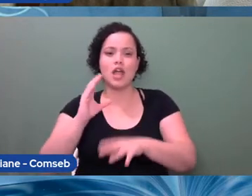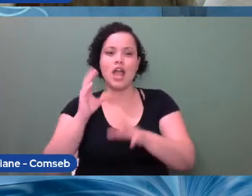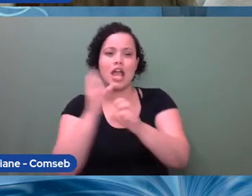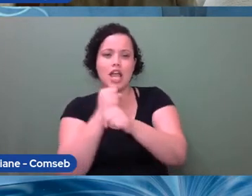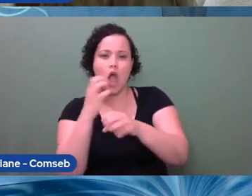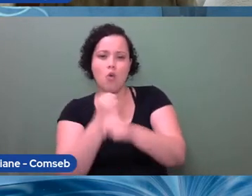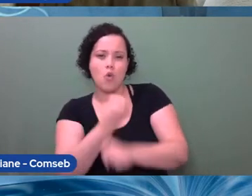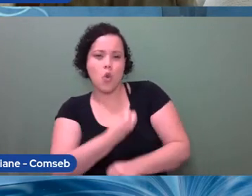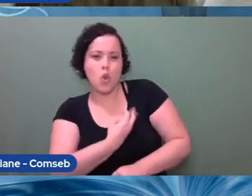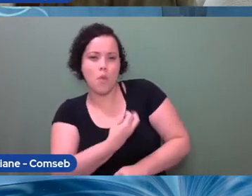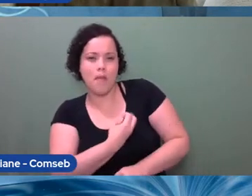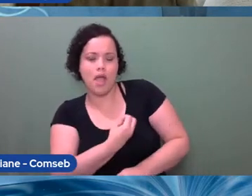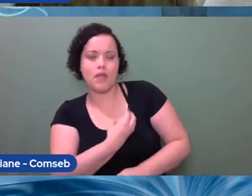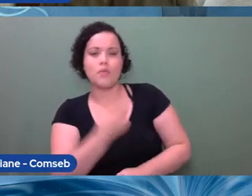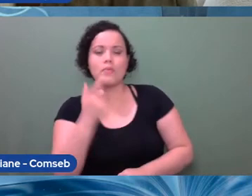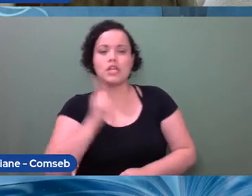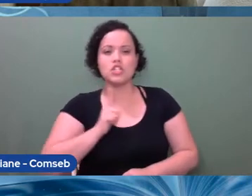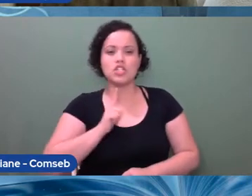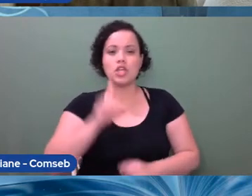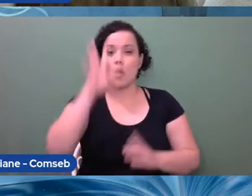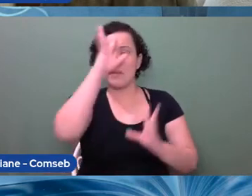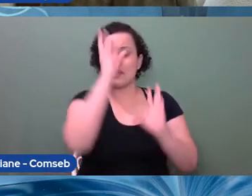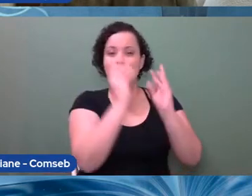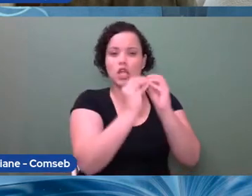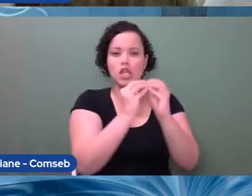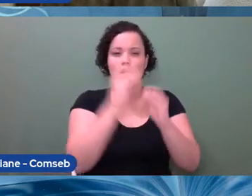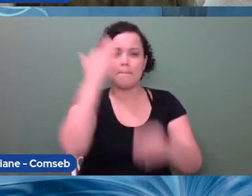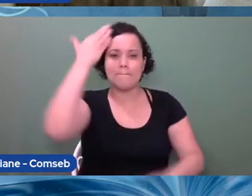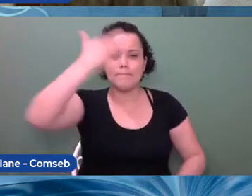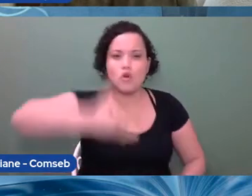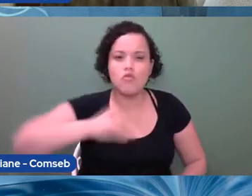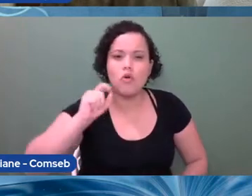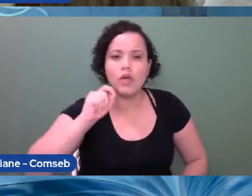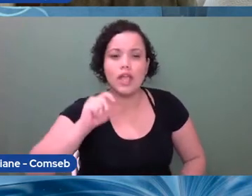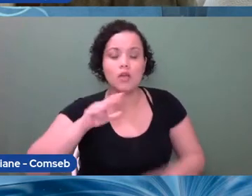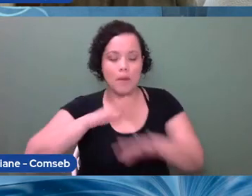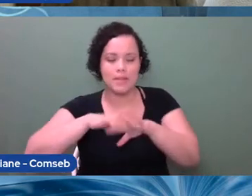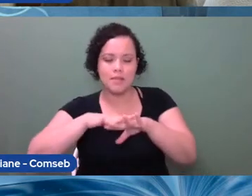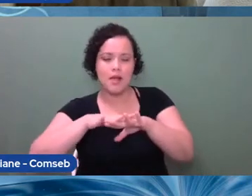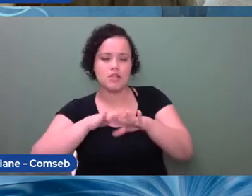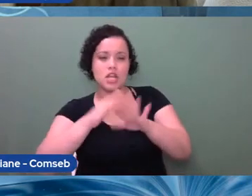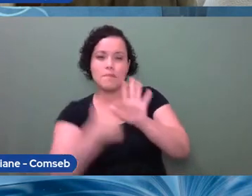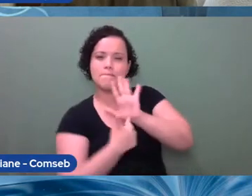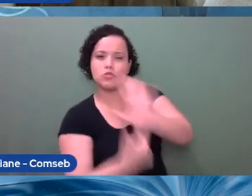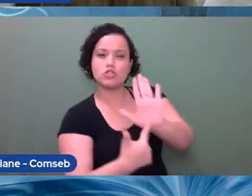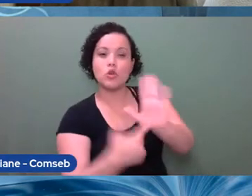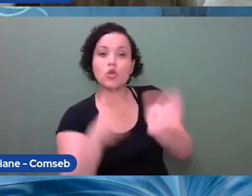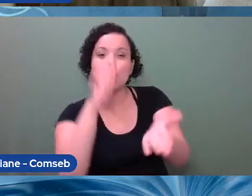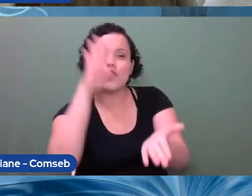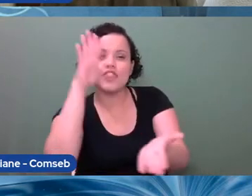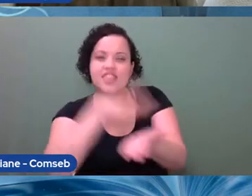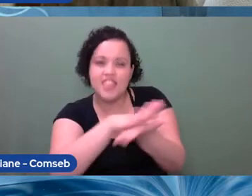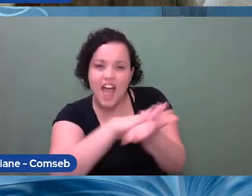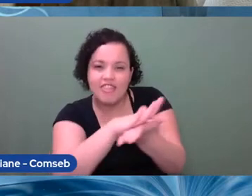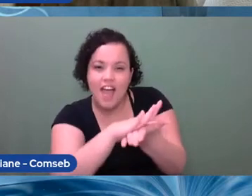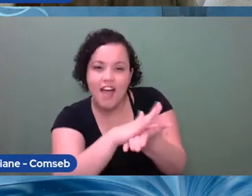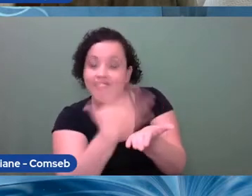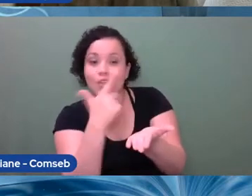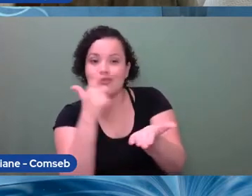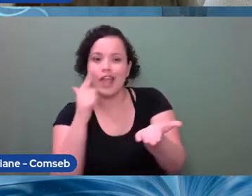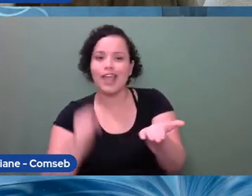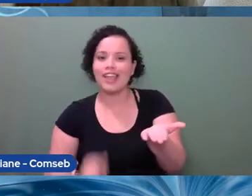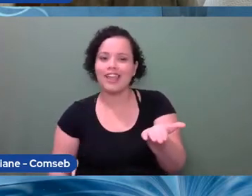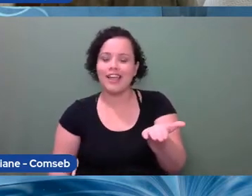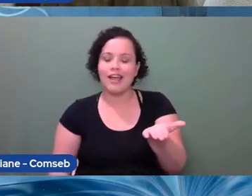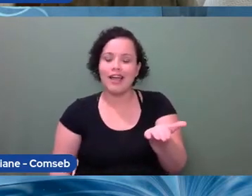eu vi que ele tinha uma teoria lá que ele provava matematicamente que o nada não existe. O nada não existe. Então, o nada não existe.